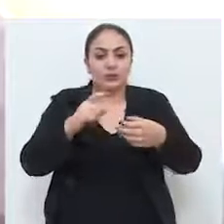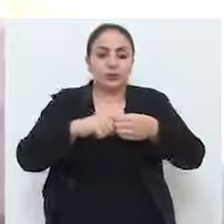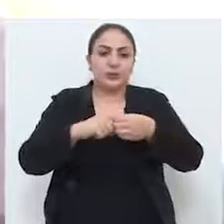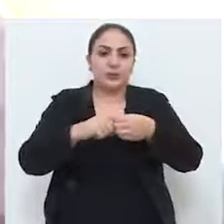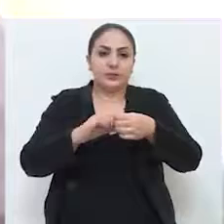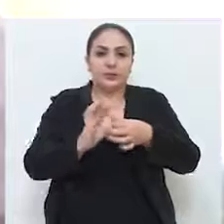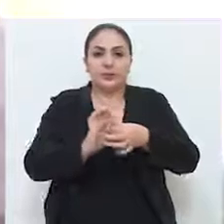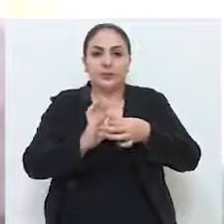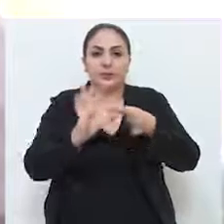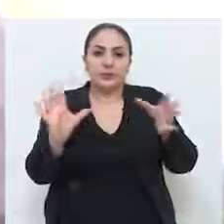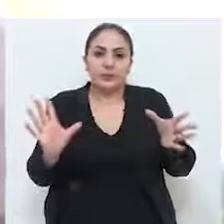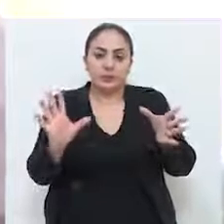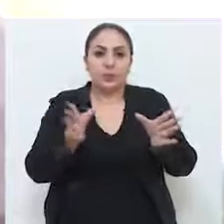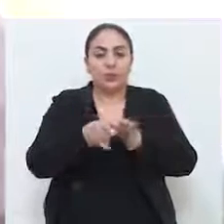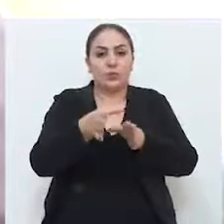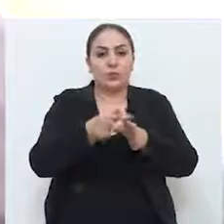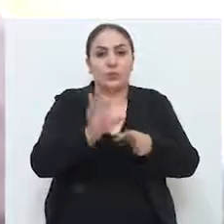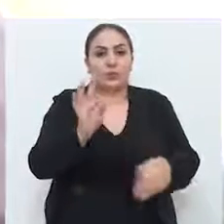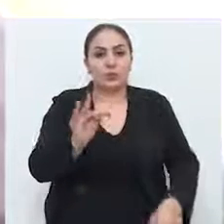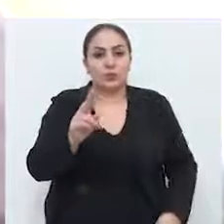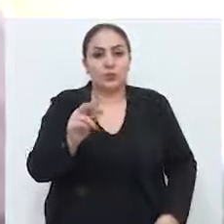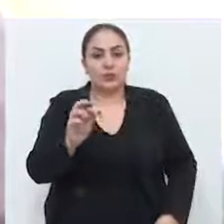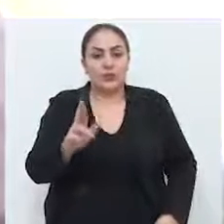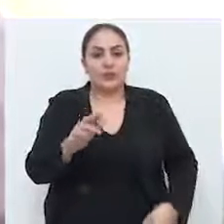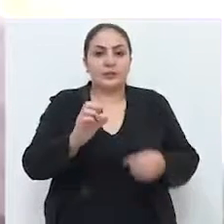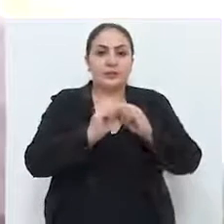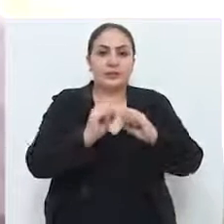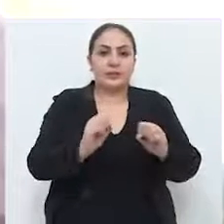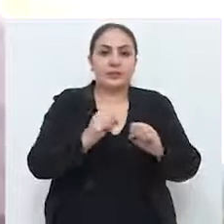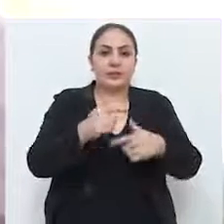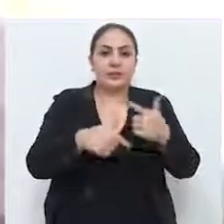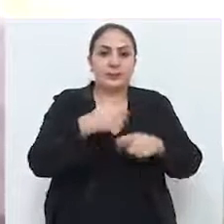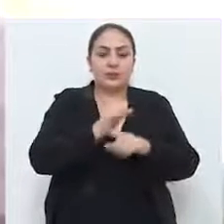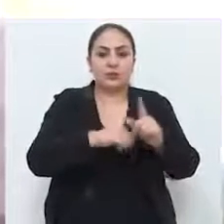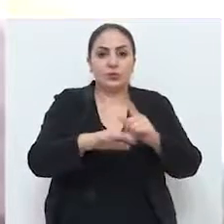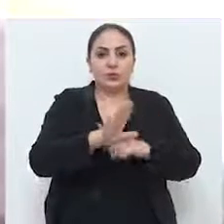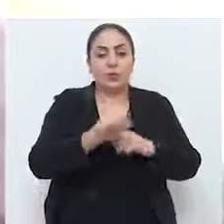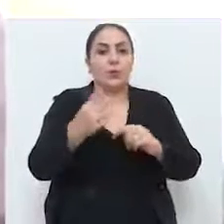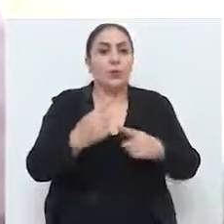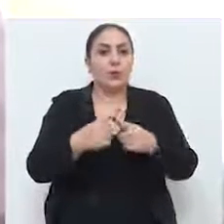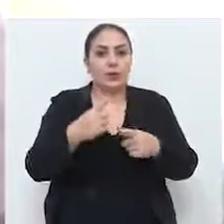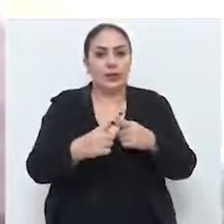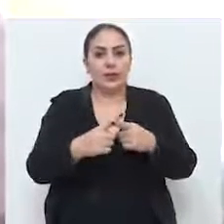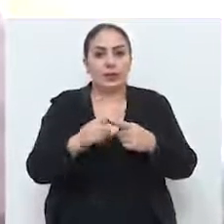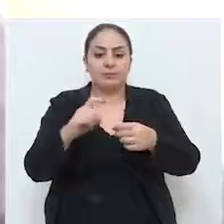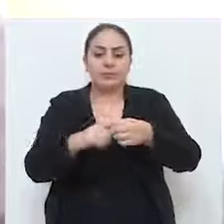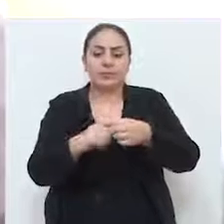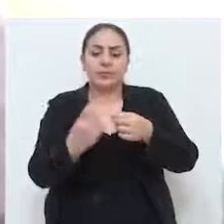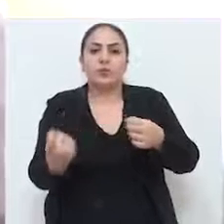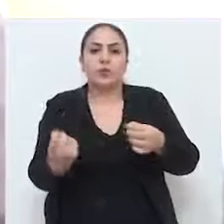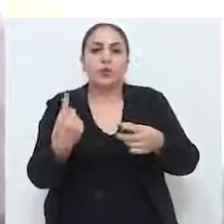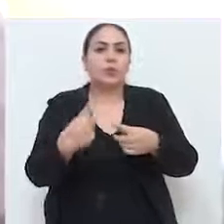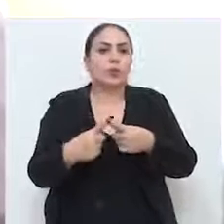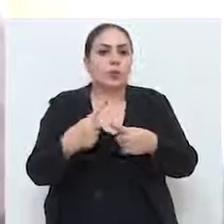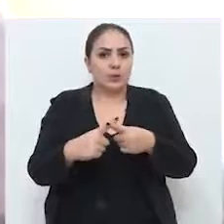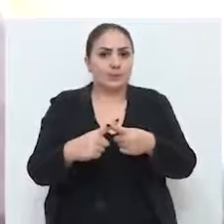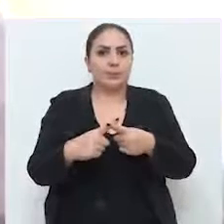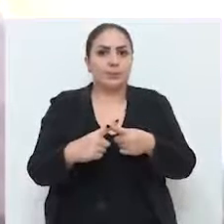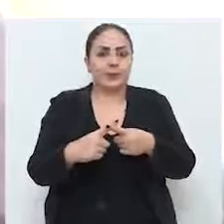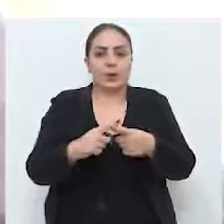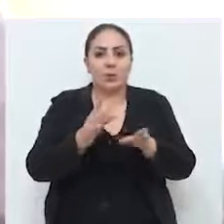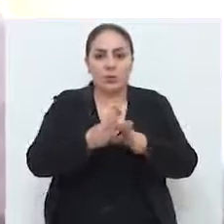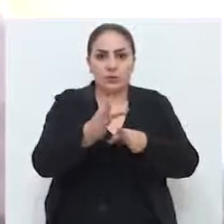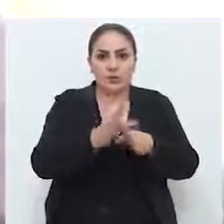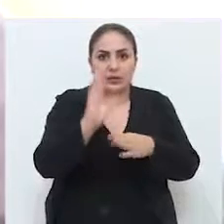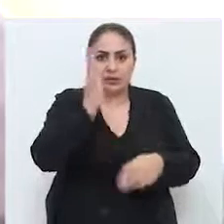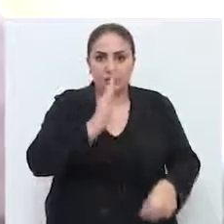a desvinculação do Conselho Tutelar da Secretaria de Assistência Social. Por que essa desvinculação?